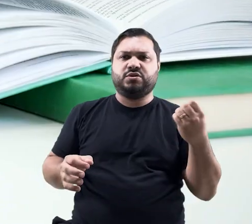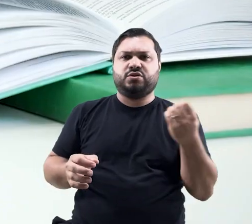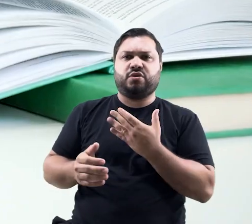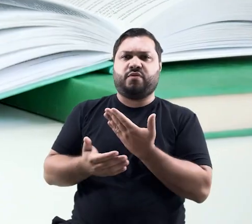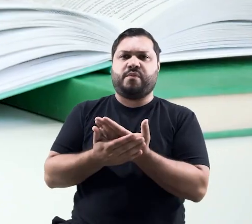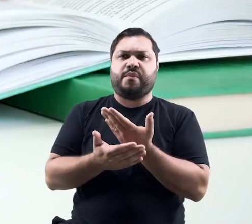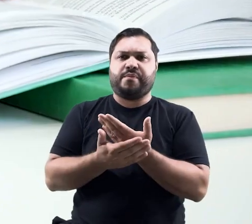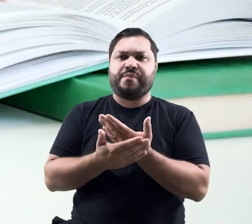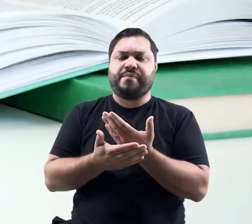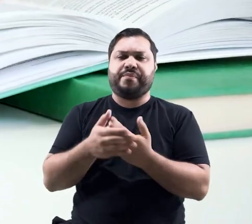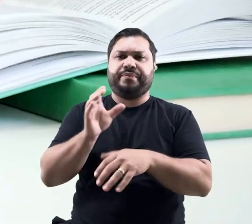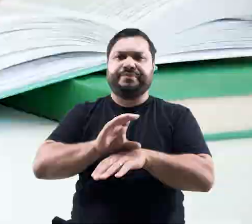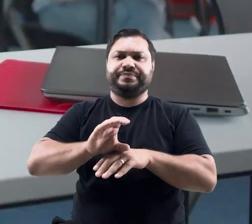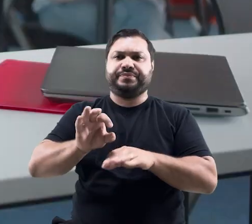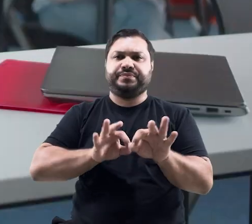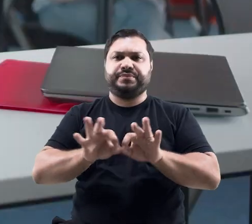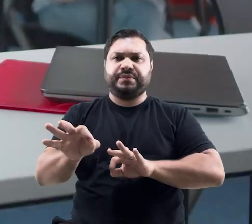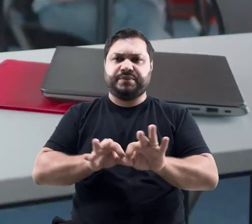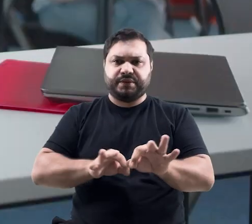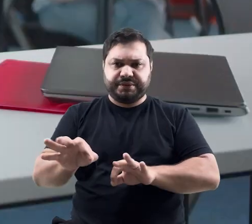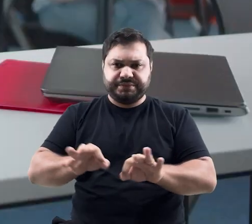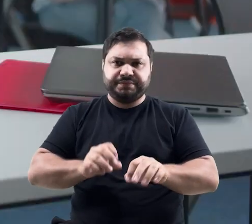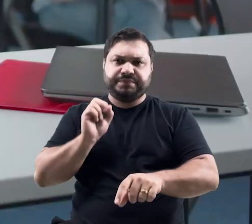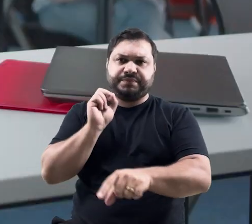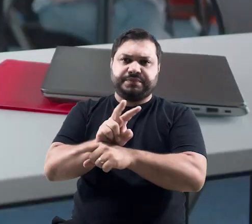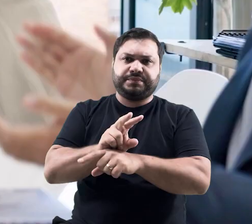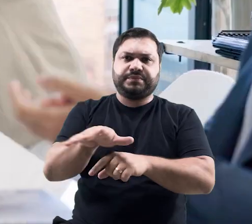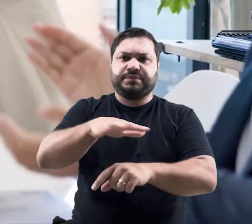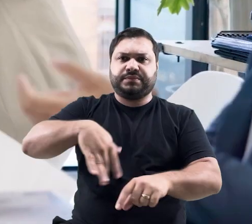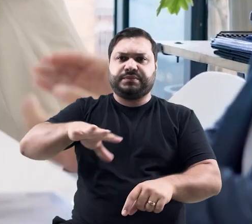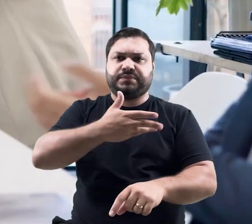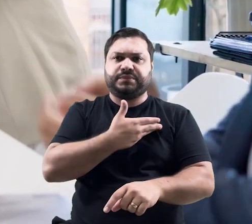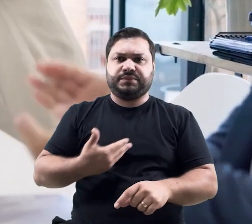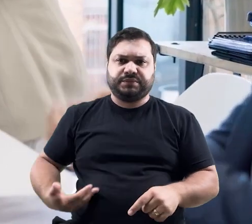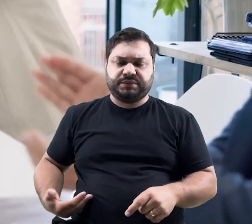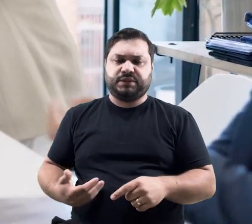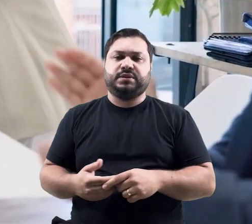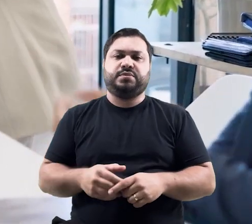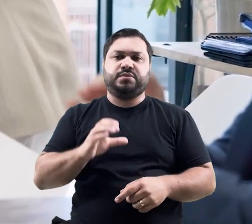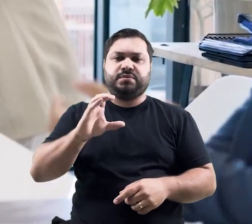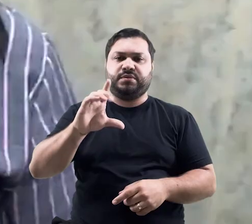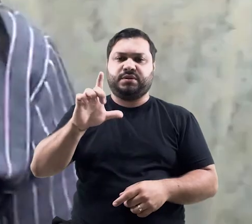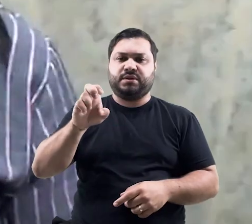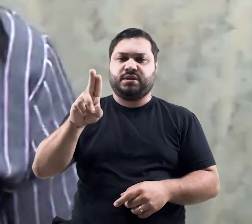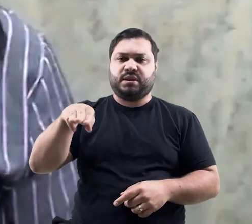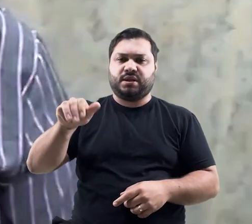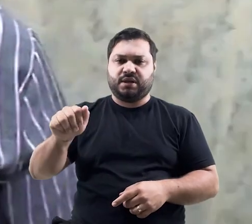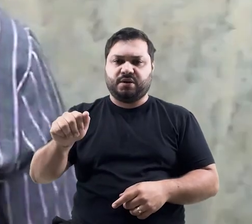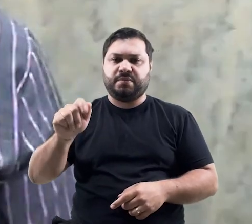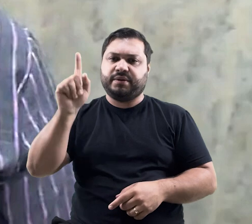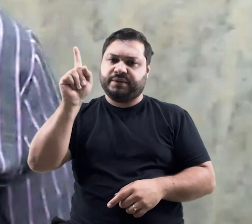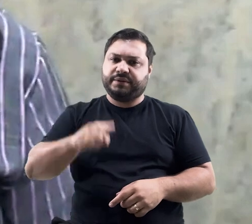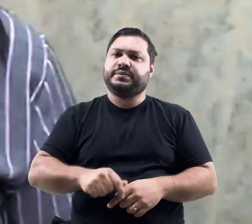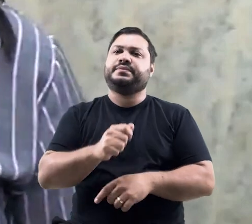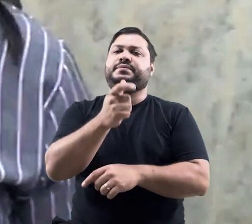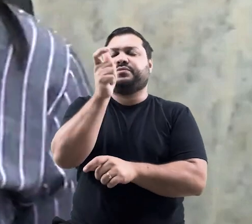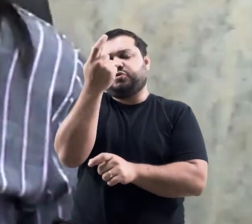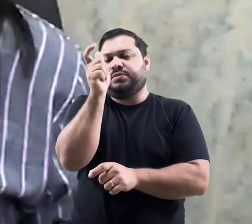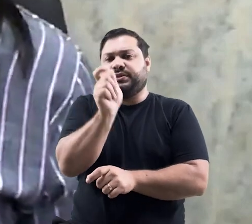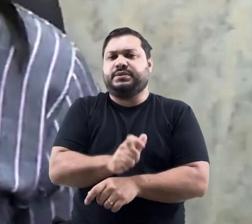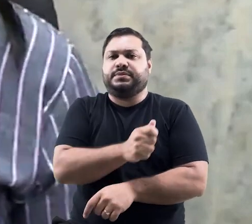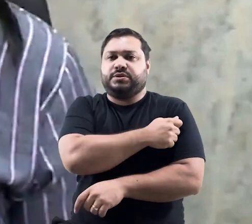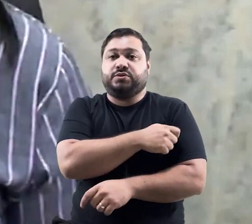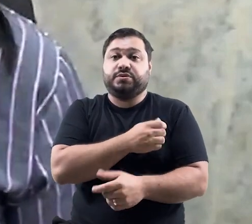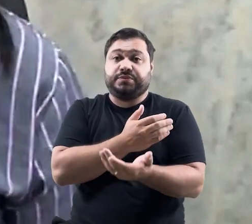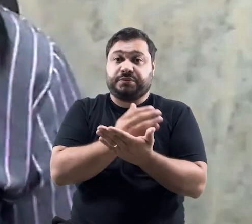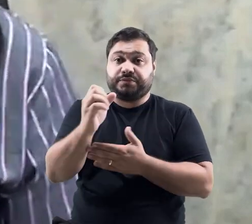no número de novos estudantes de cursos preparatórios para ingresso no setor público. A Cleuma Alves de Lima é uma